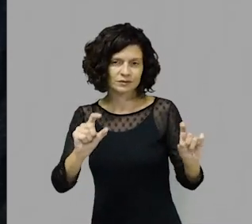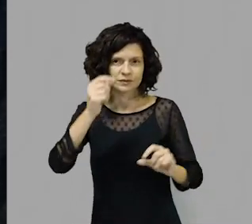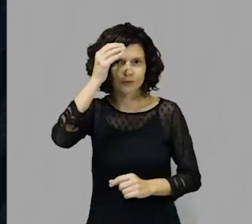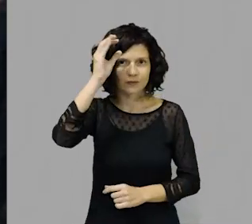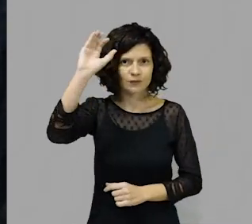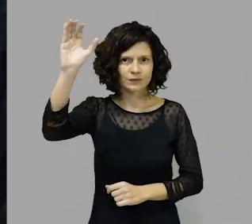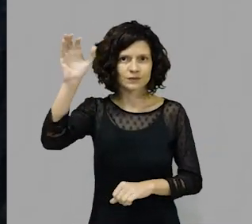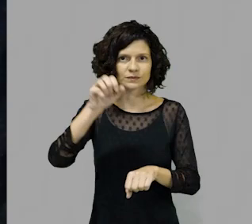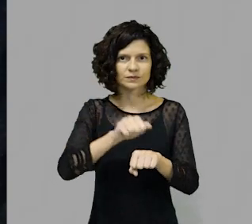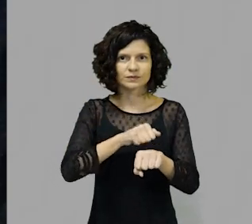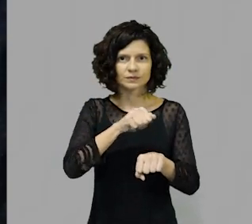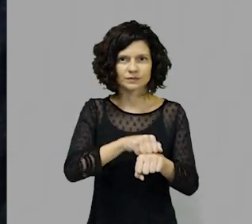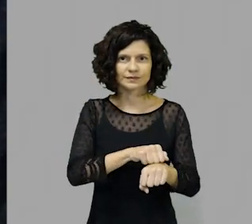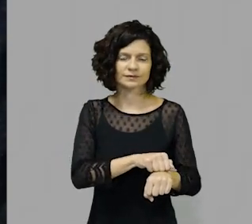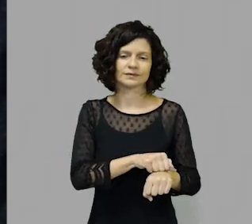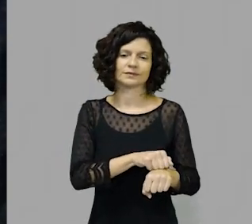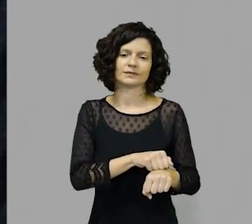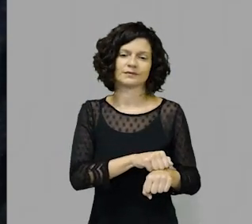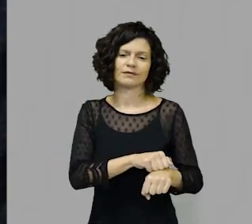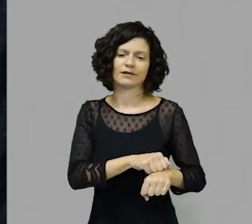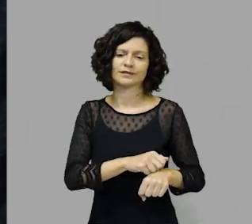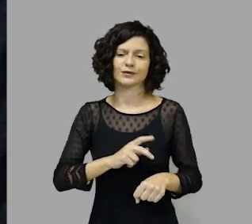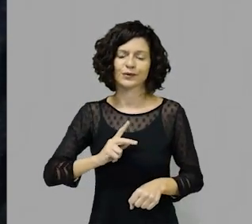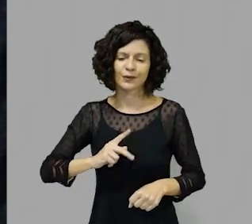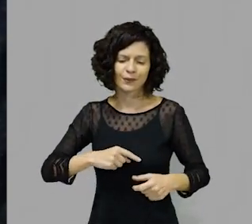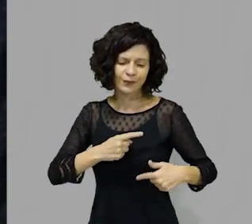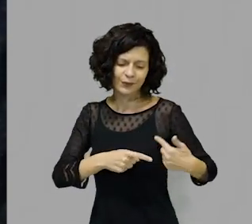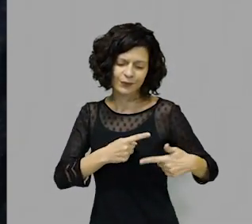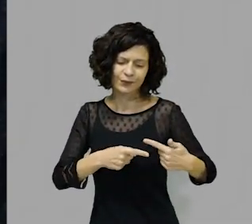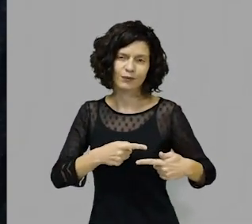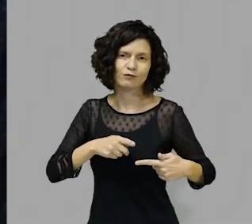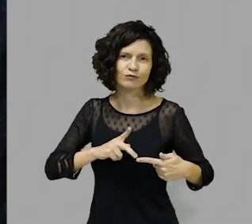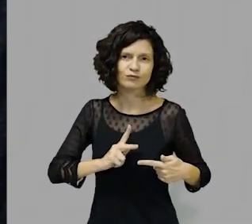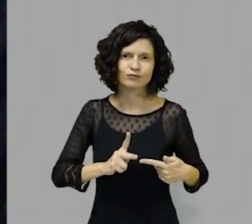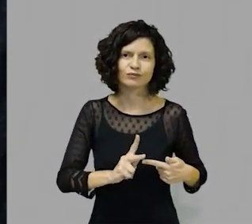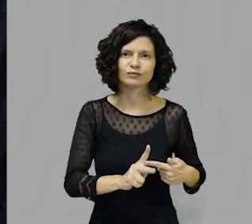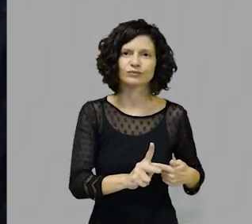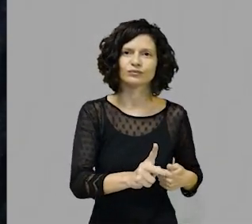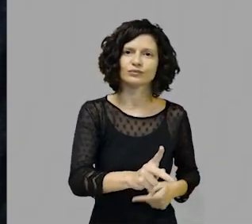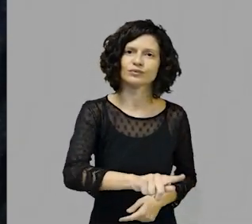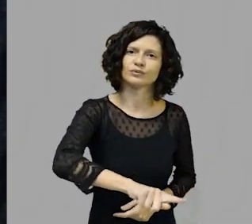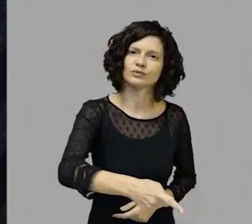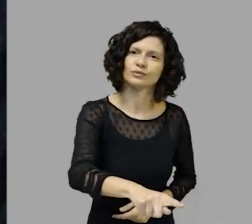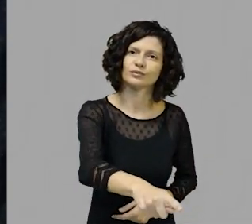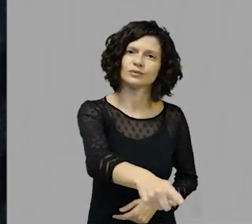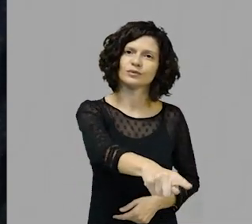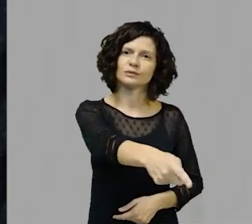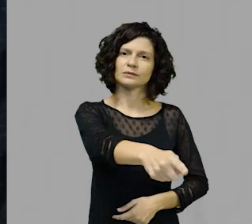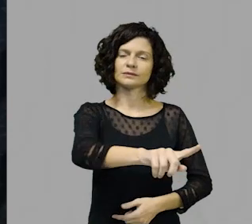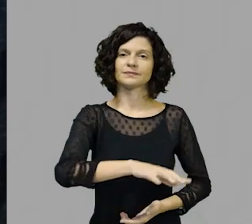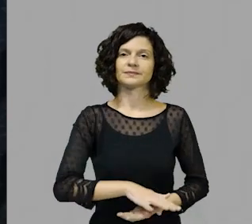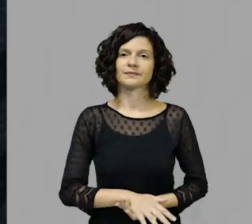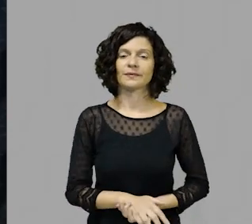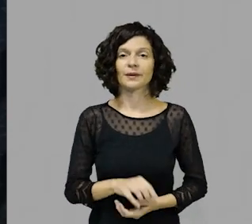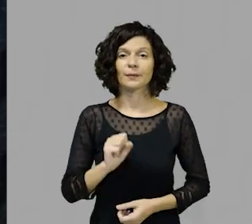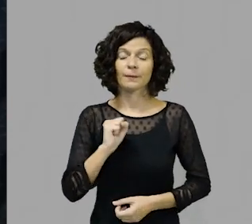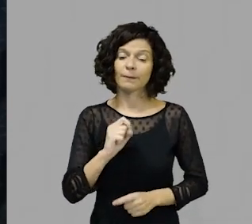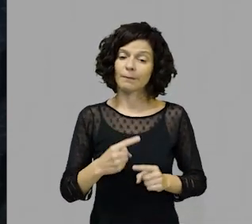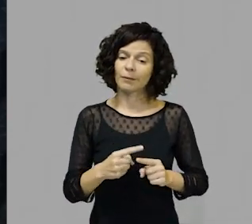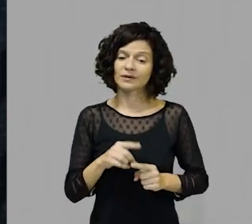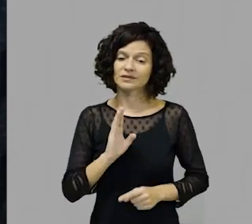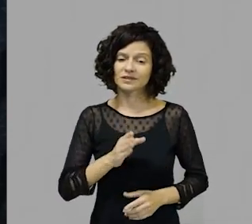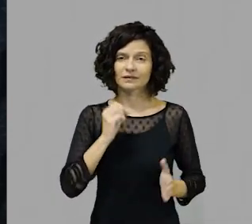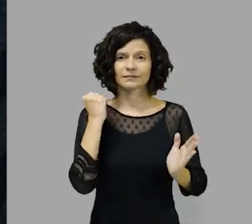é a continuação de práticas sociais vindas do próprio processo de socialização marcado ali,